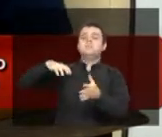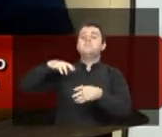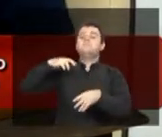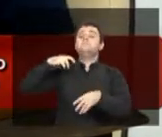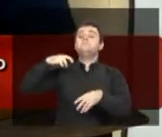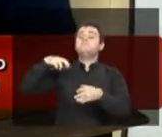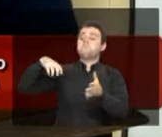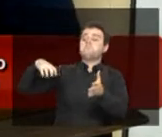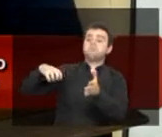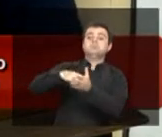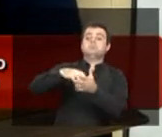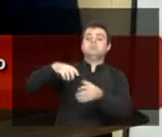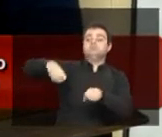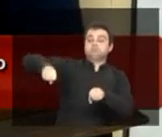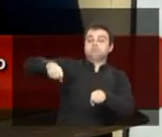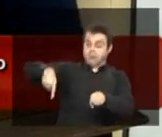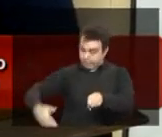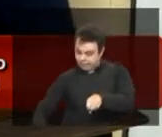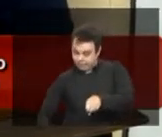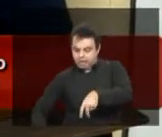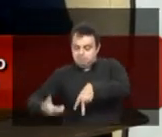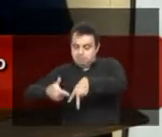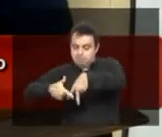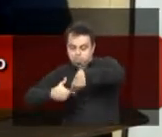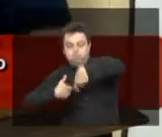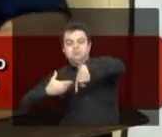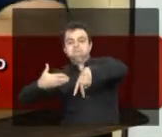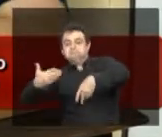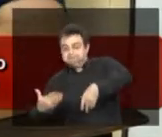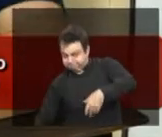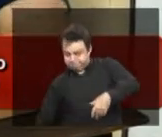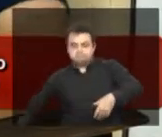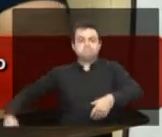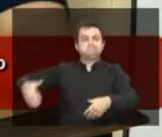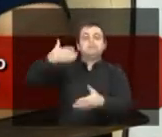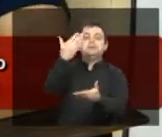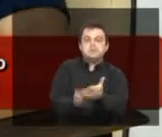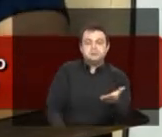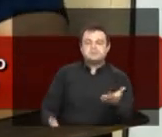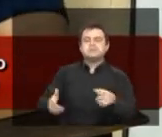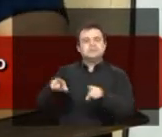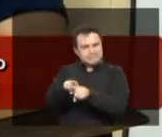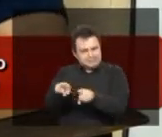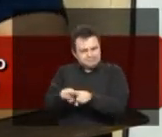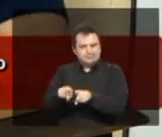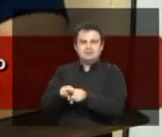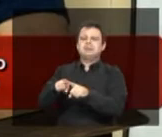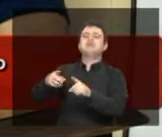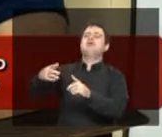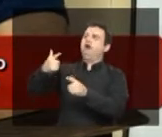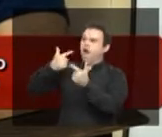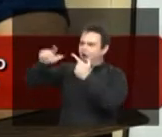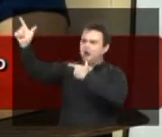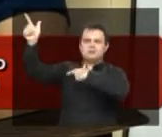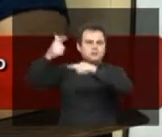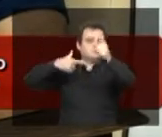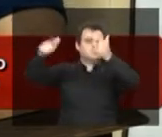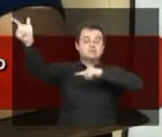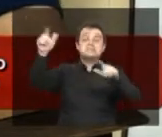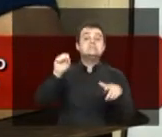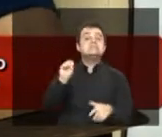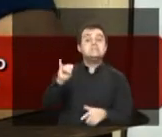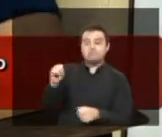perna e outros graves acidentes que ocorrem no local. Se eles fizerem essa